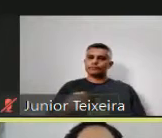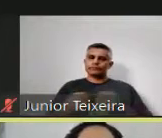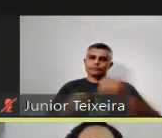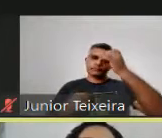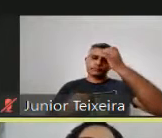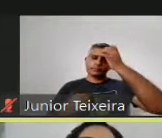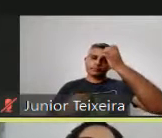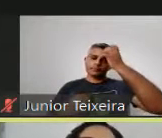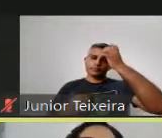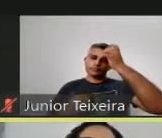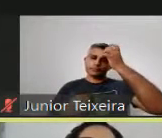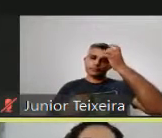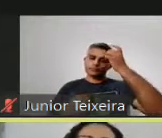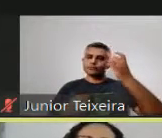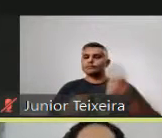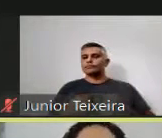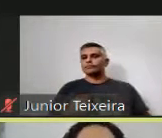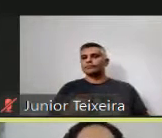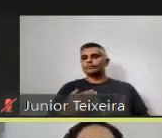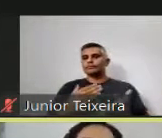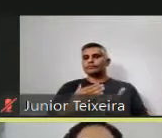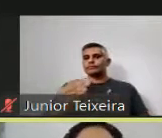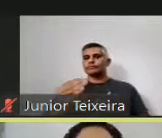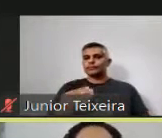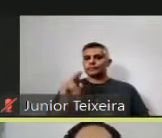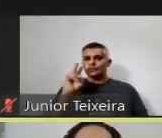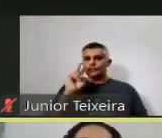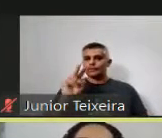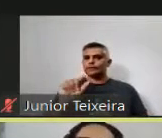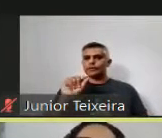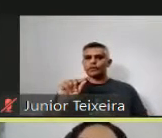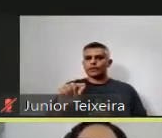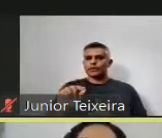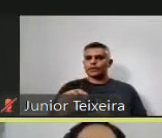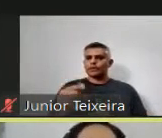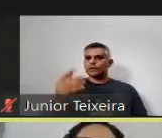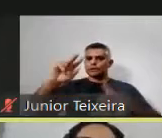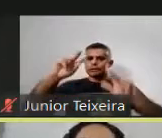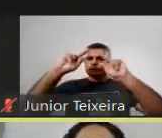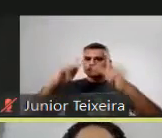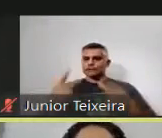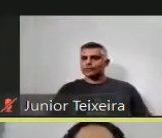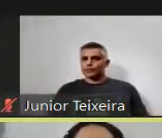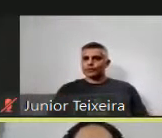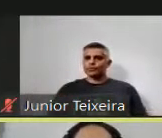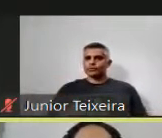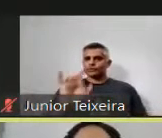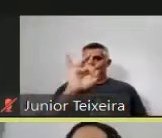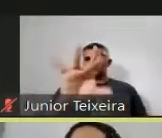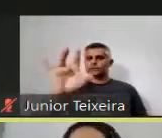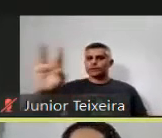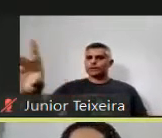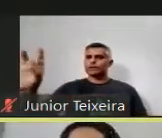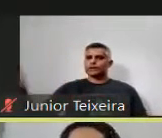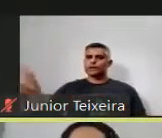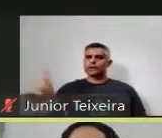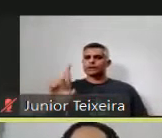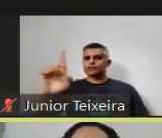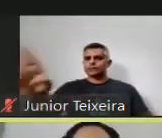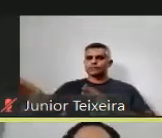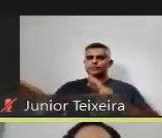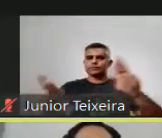que da singularidade humana e da constituição sociocultural dos sujeitos participantes da pesquisa,